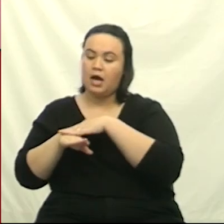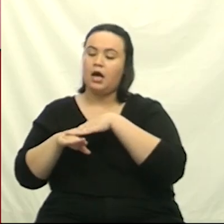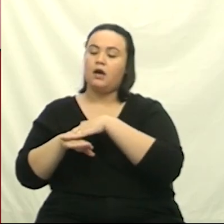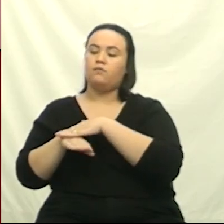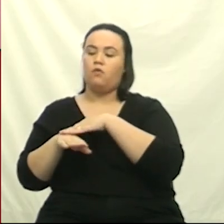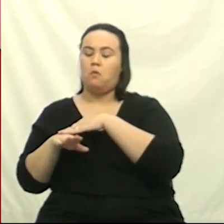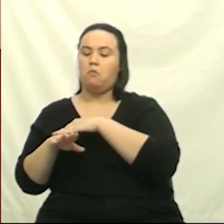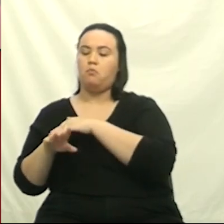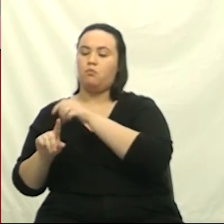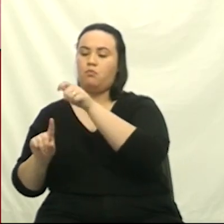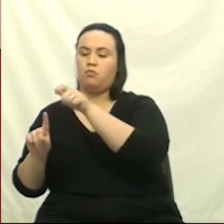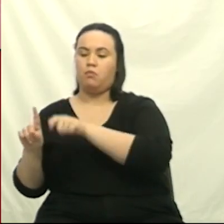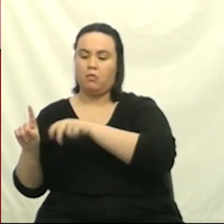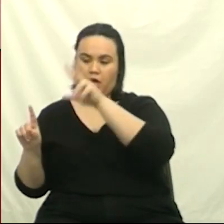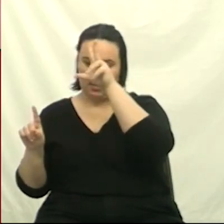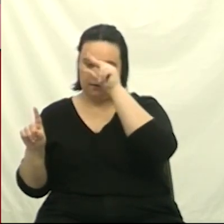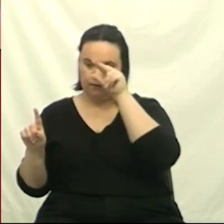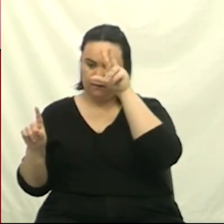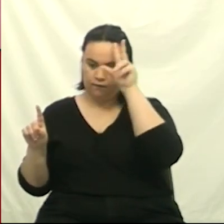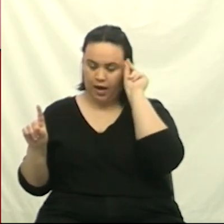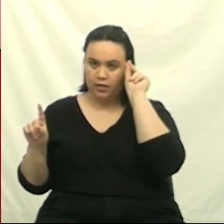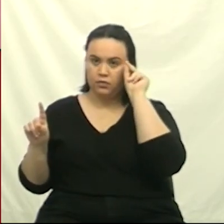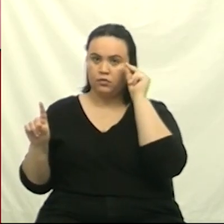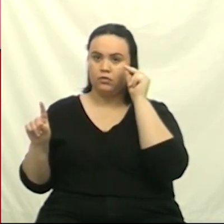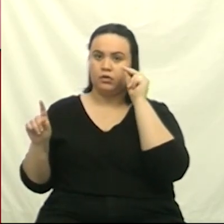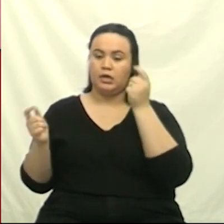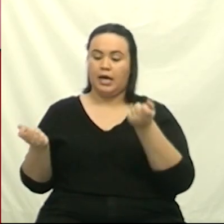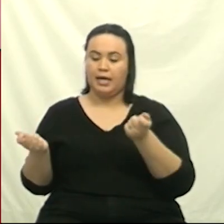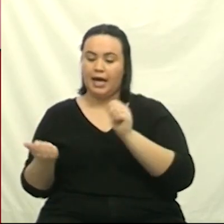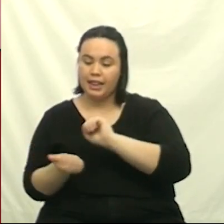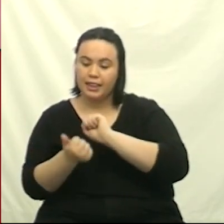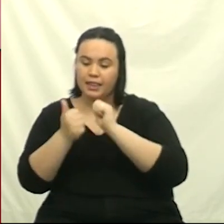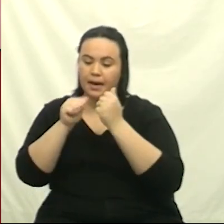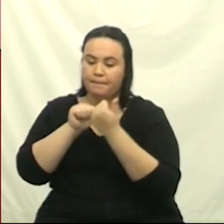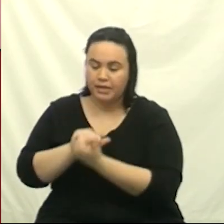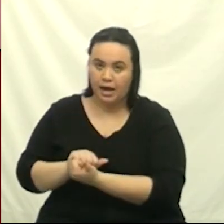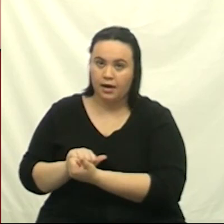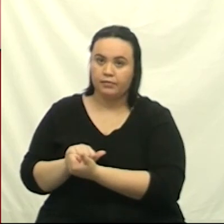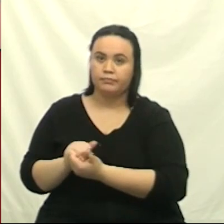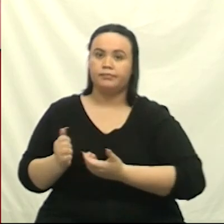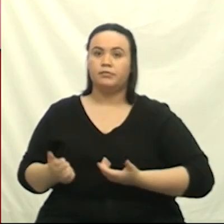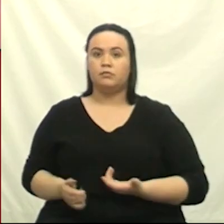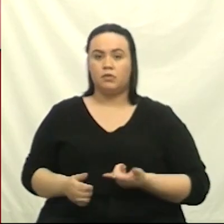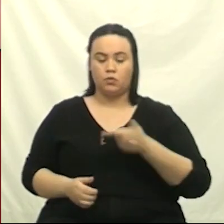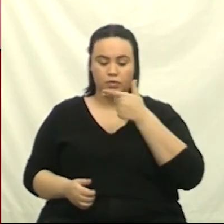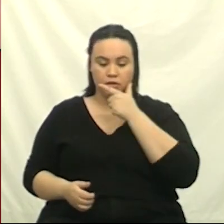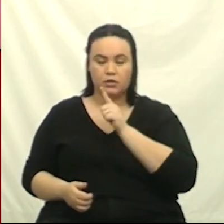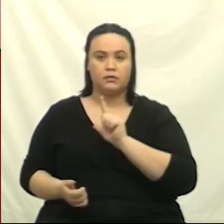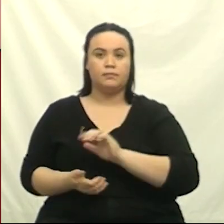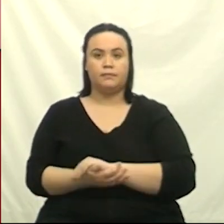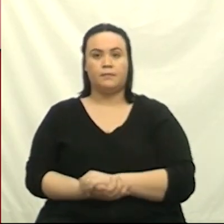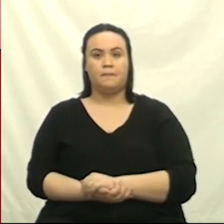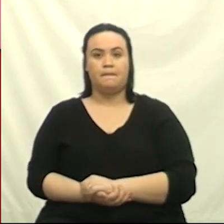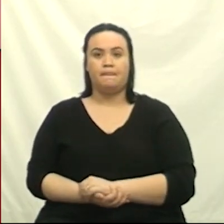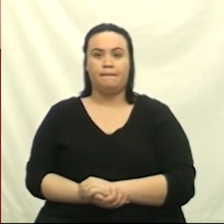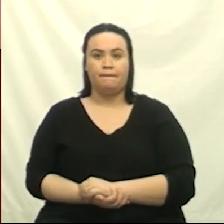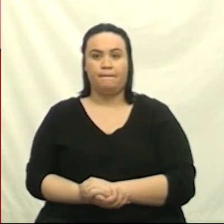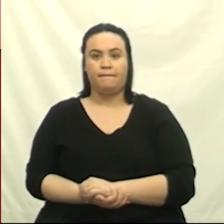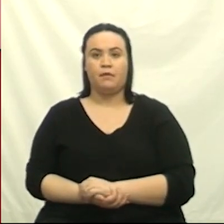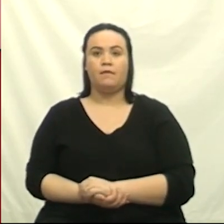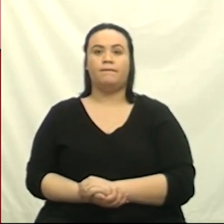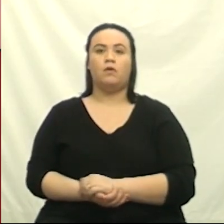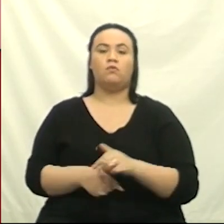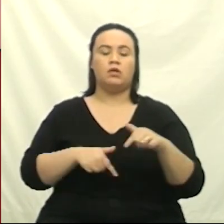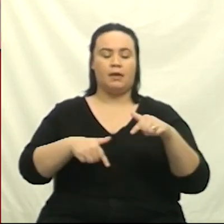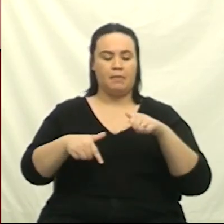necessidade de ajustar o capte ajustar o projeto e vem esse substitutivo para a gente fazer esse ajuste então eu louvo o